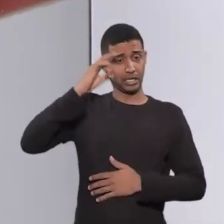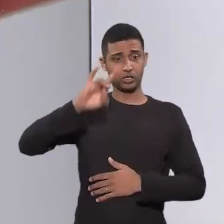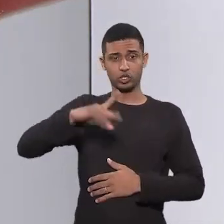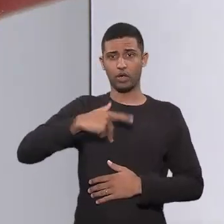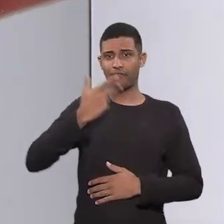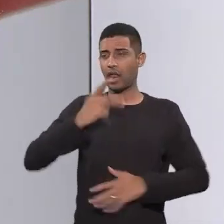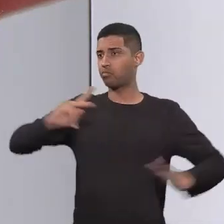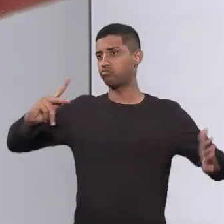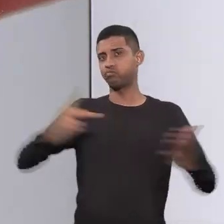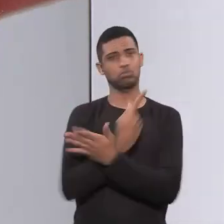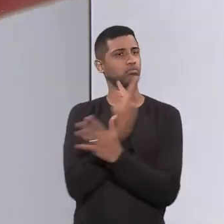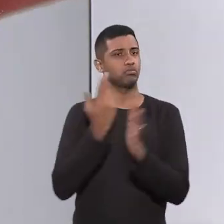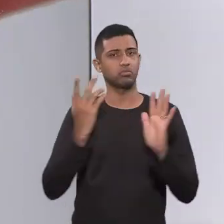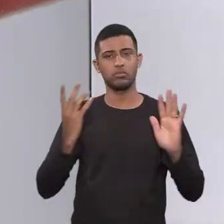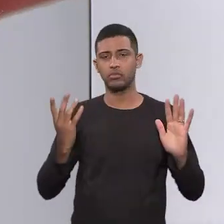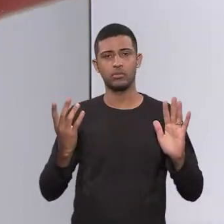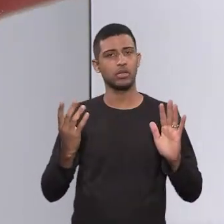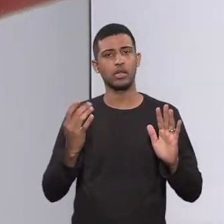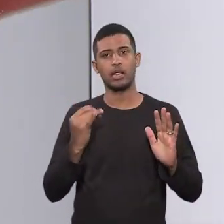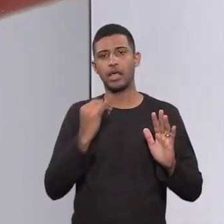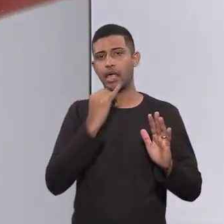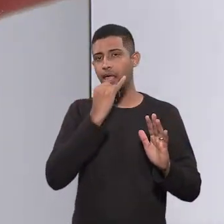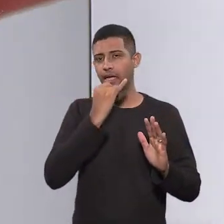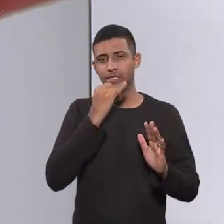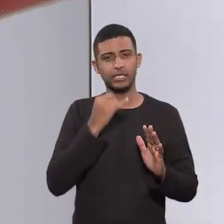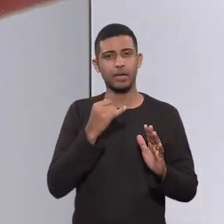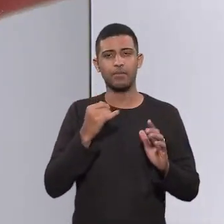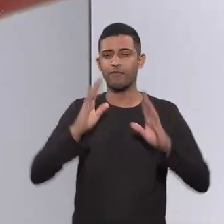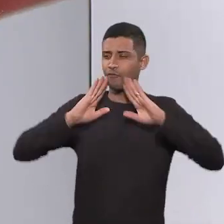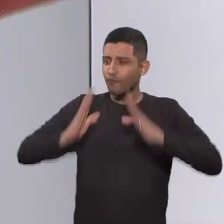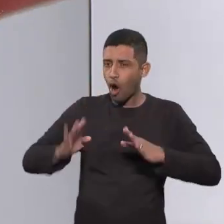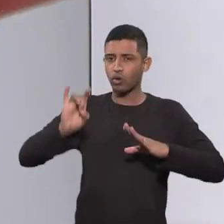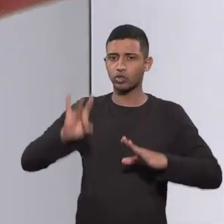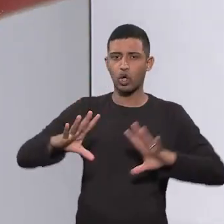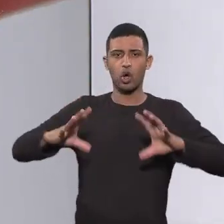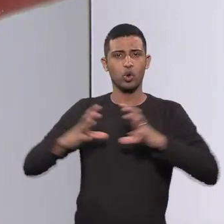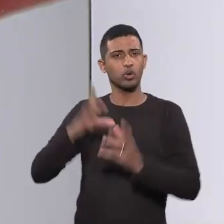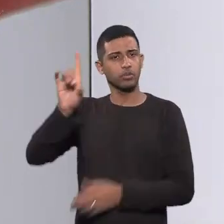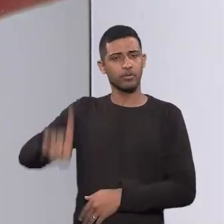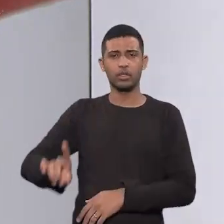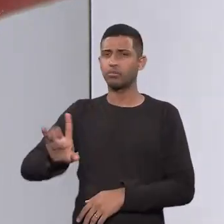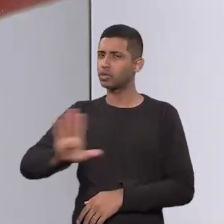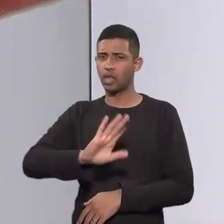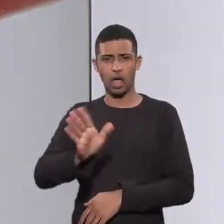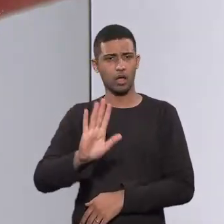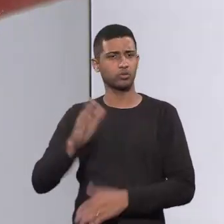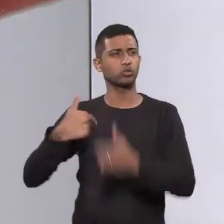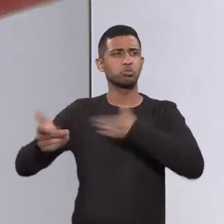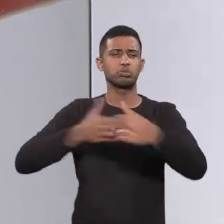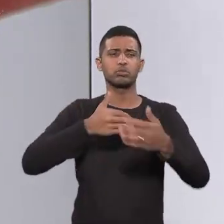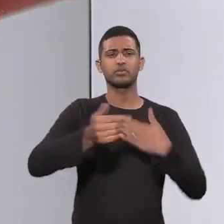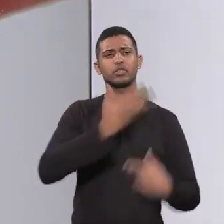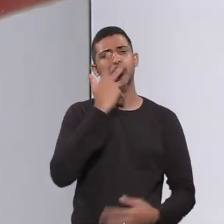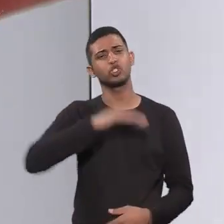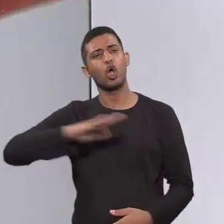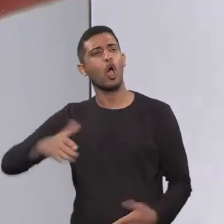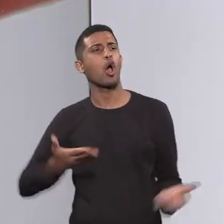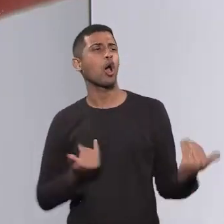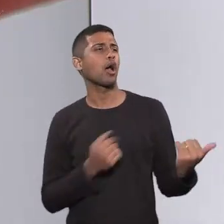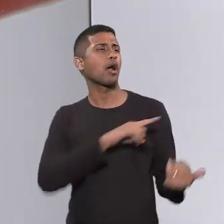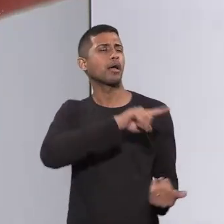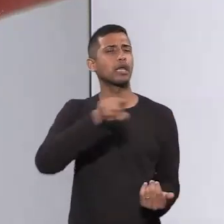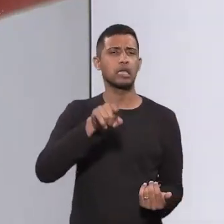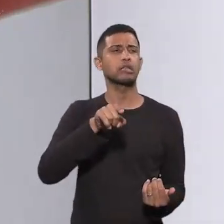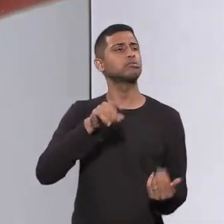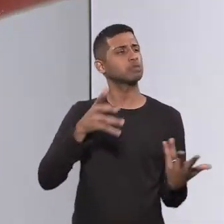como um fenômeno que se volta principalmente para o público-alvo da educação especial, mas para toda e qualquer criança e jovem que está